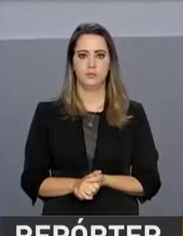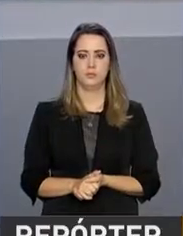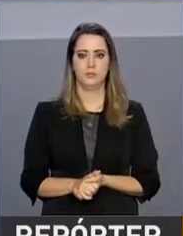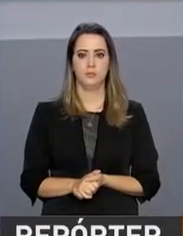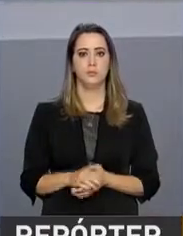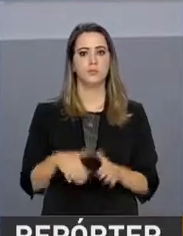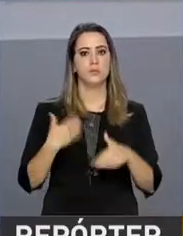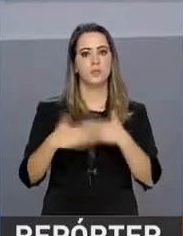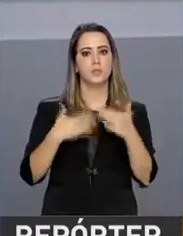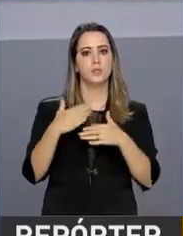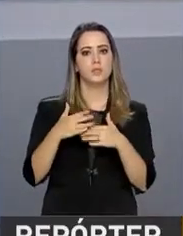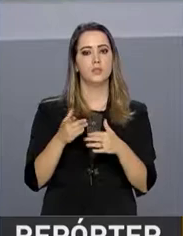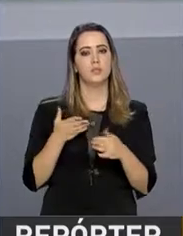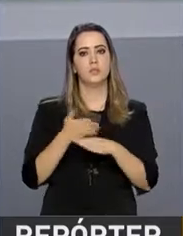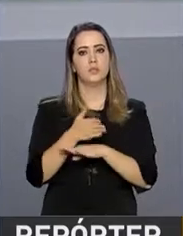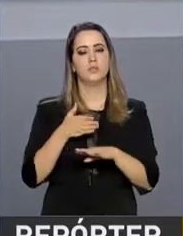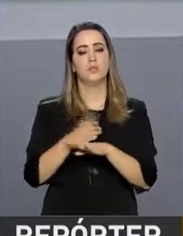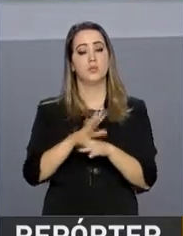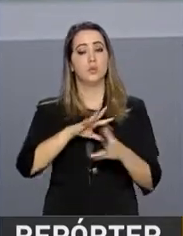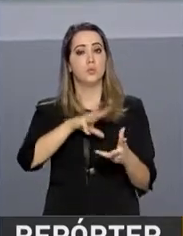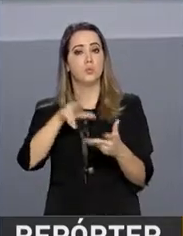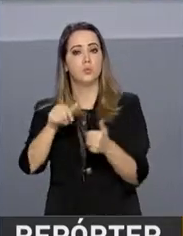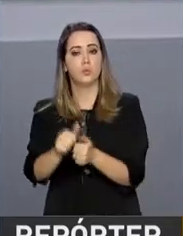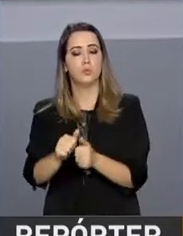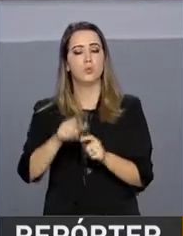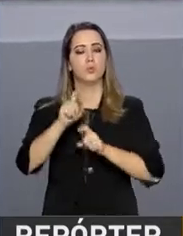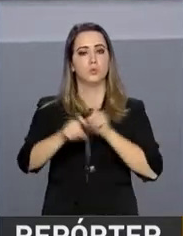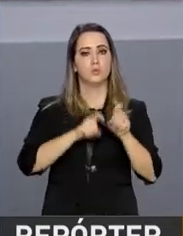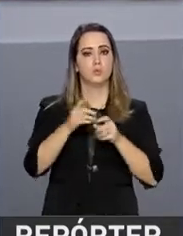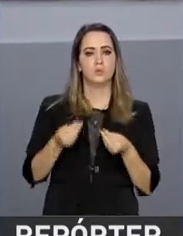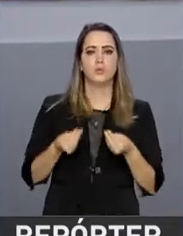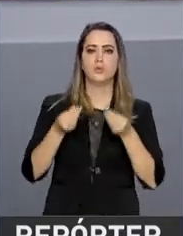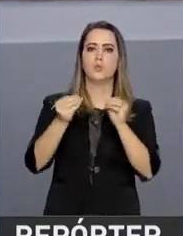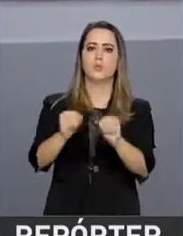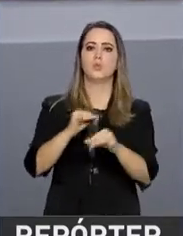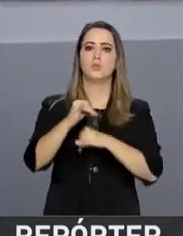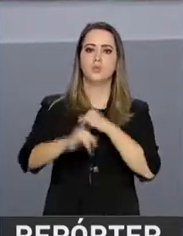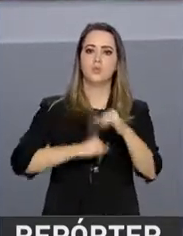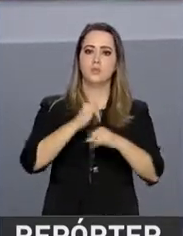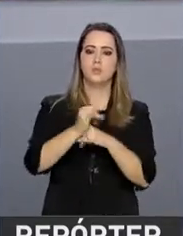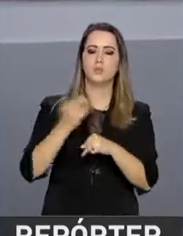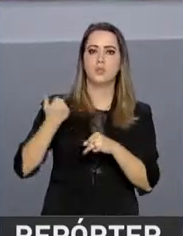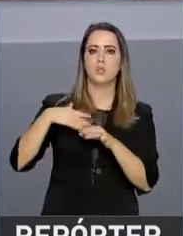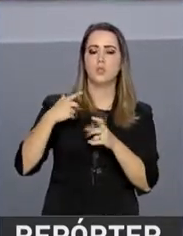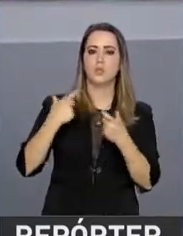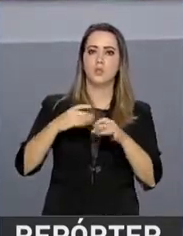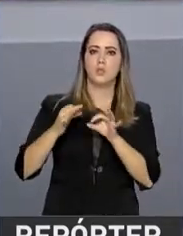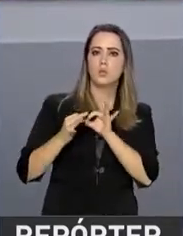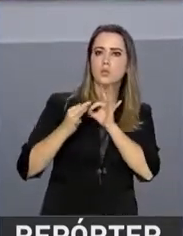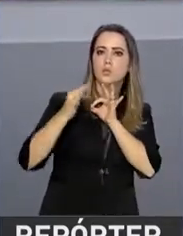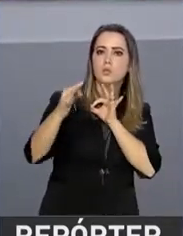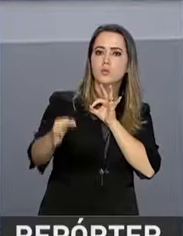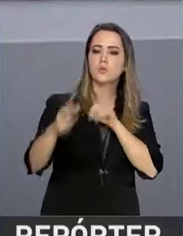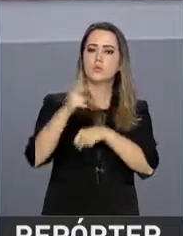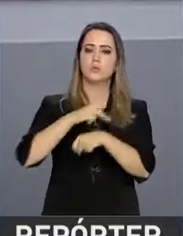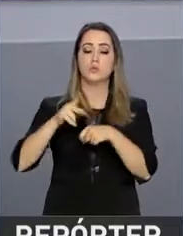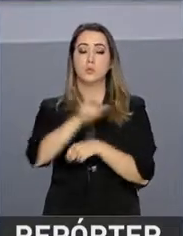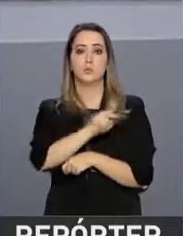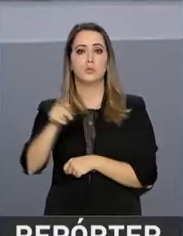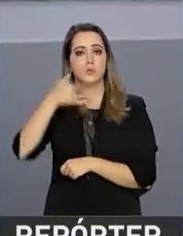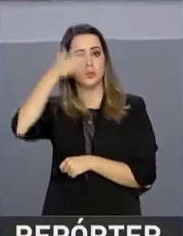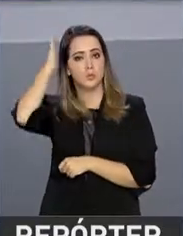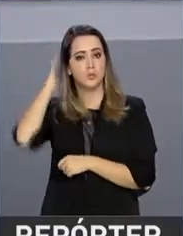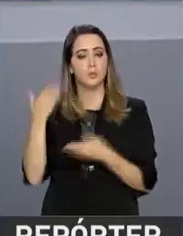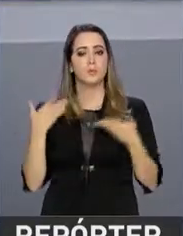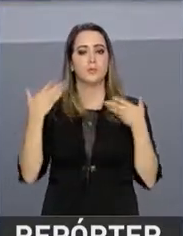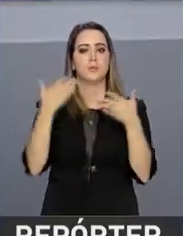Democratizar o acesso à rede mundial de computadores e levar a internet aos lugares mais remotos do país. O presidente Michel Temer